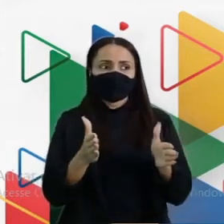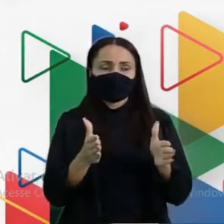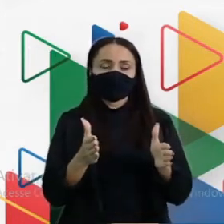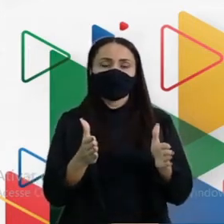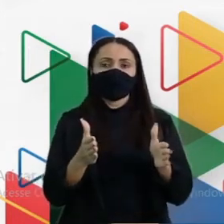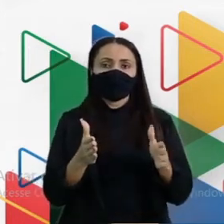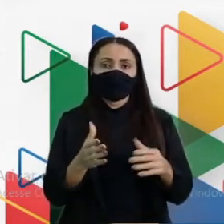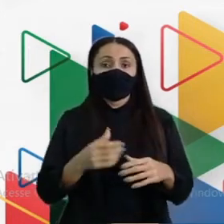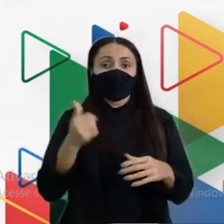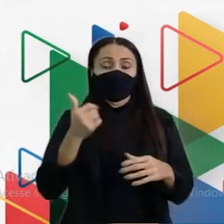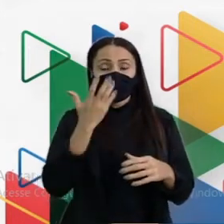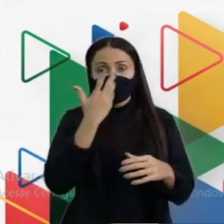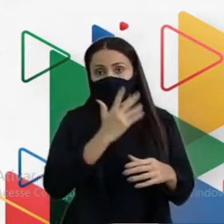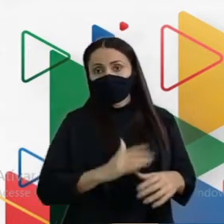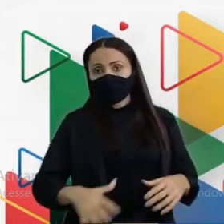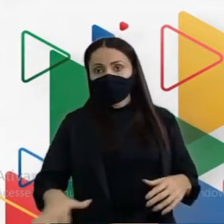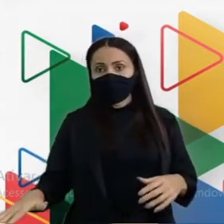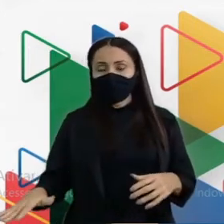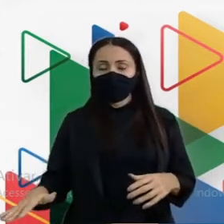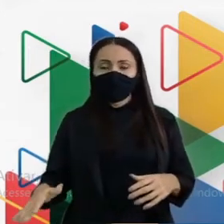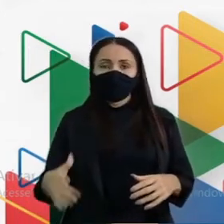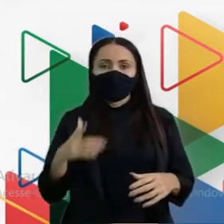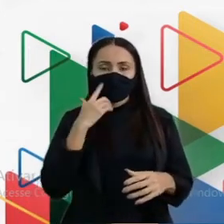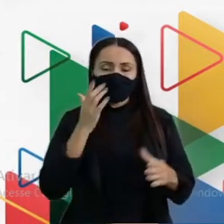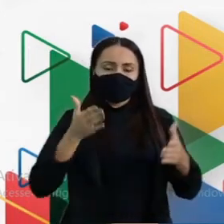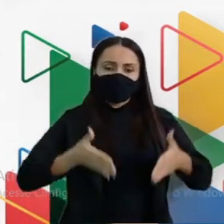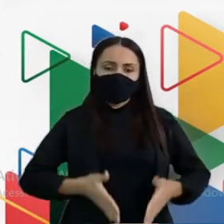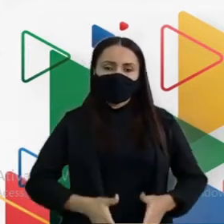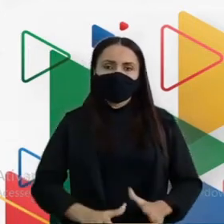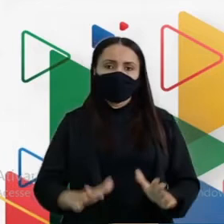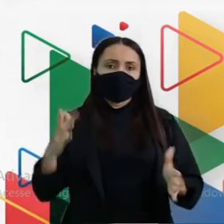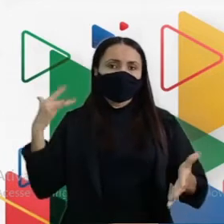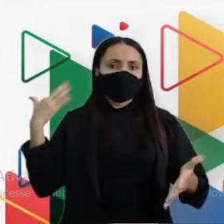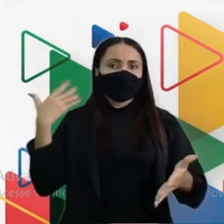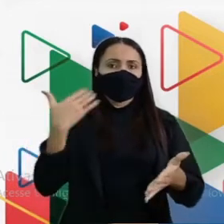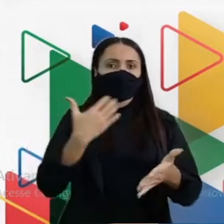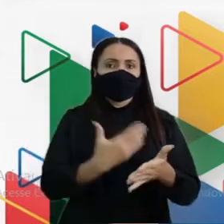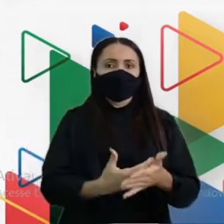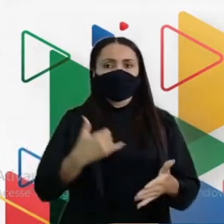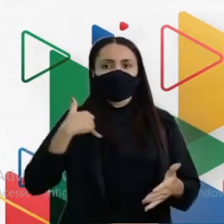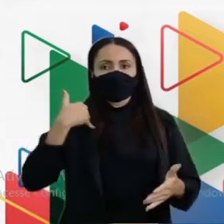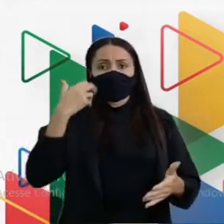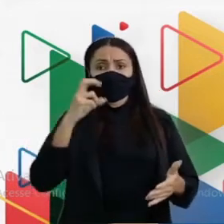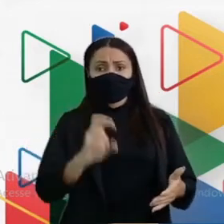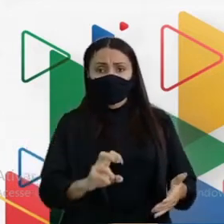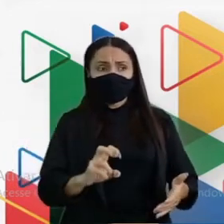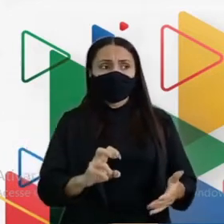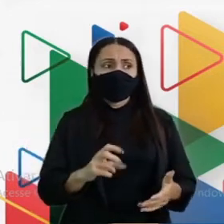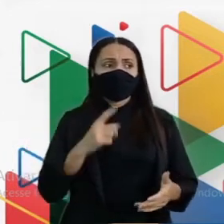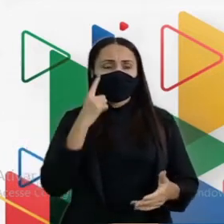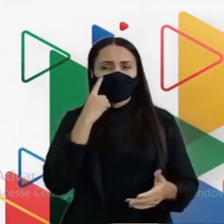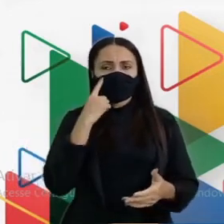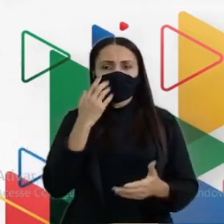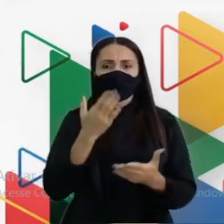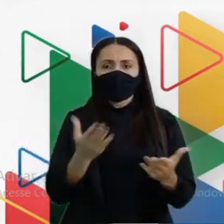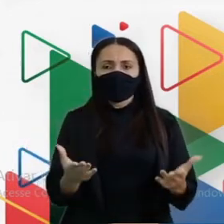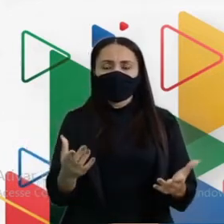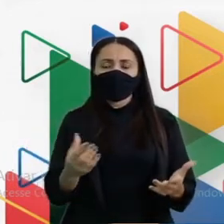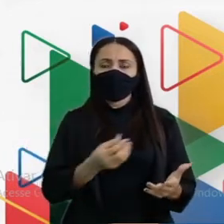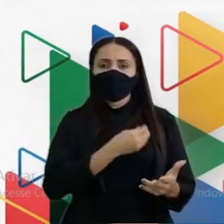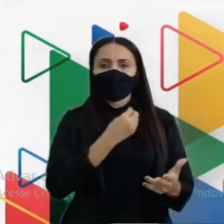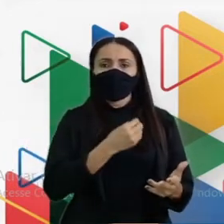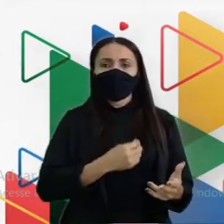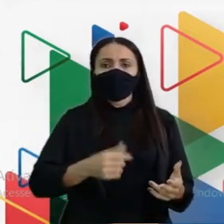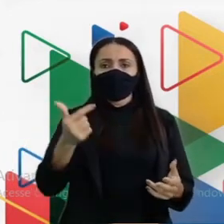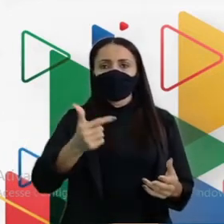que é a primeira infância, que começa do nascimento até os 5 anos de idade. Você observa aí que também existe a